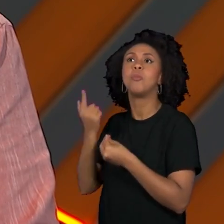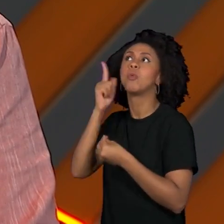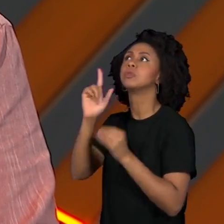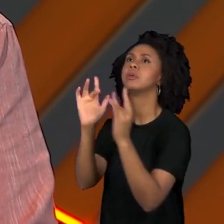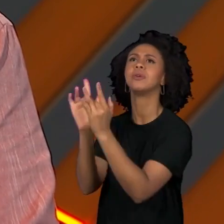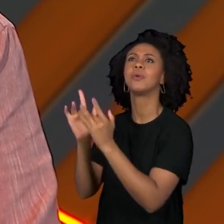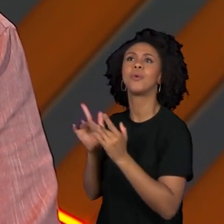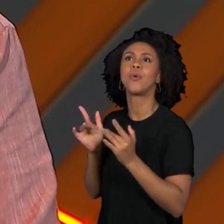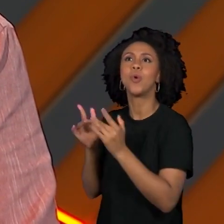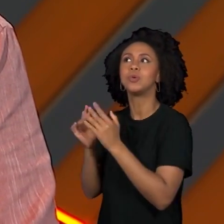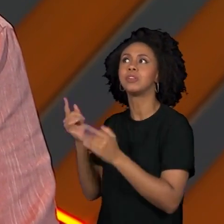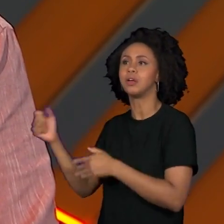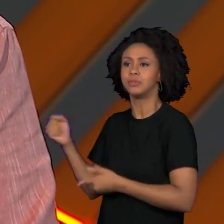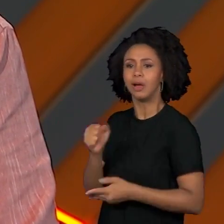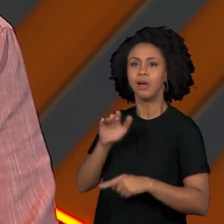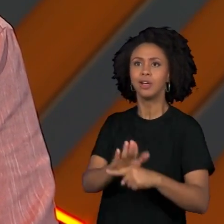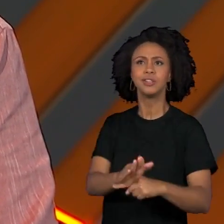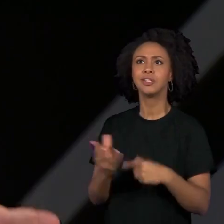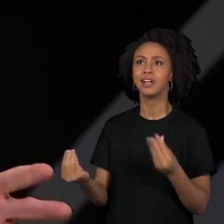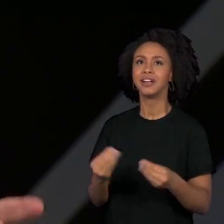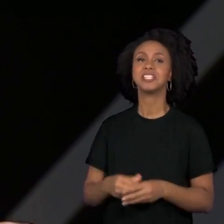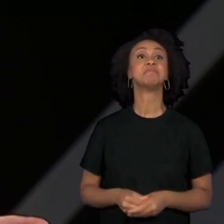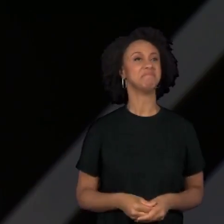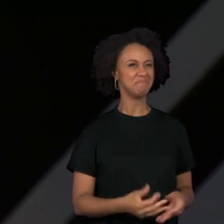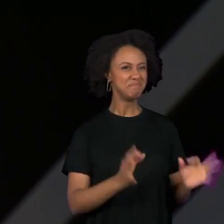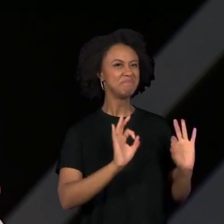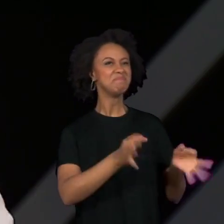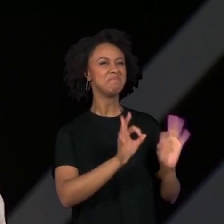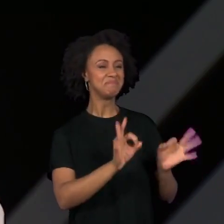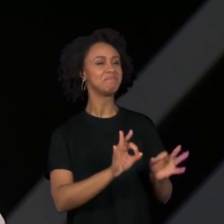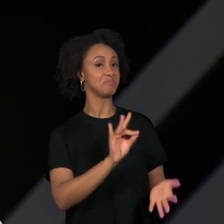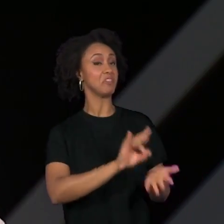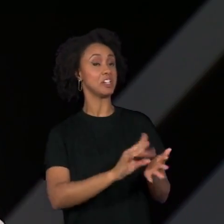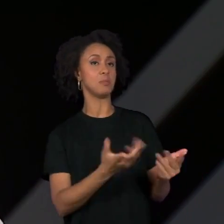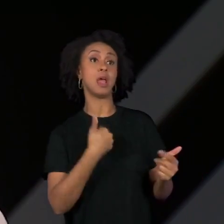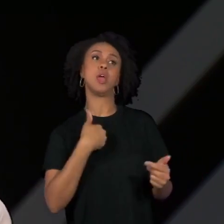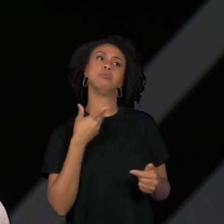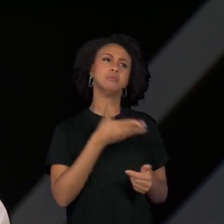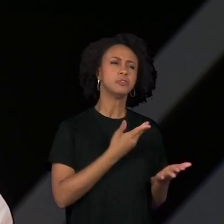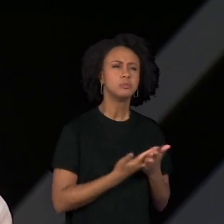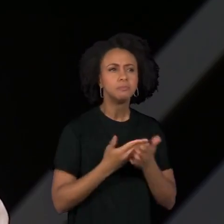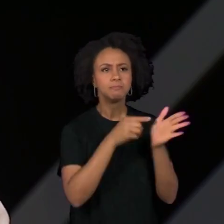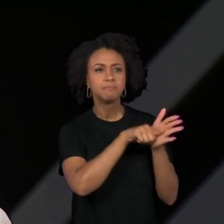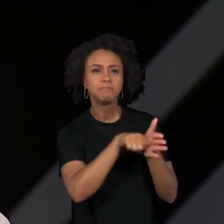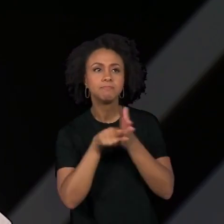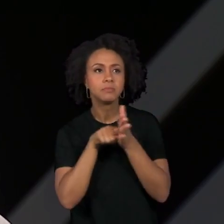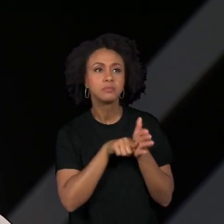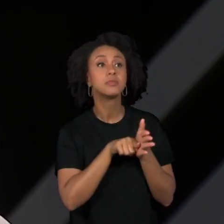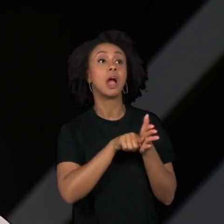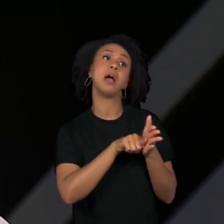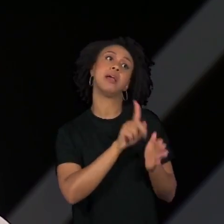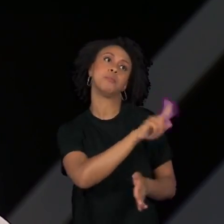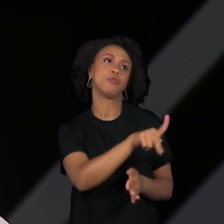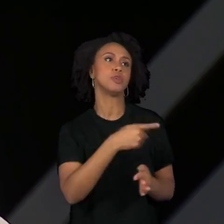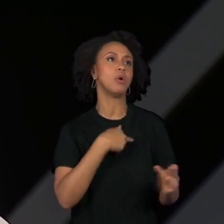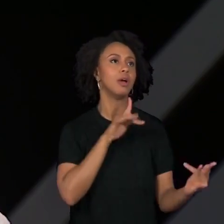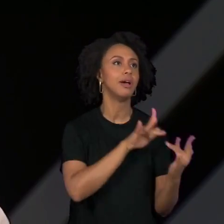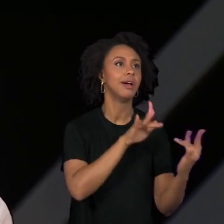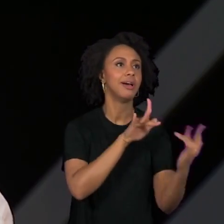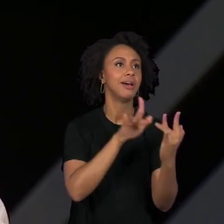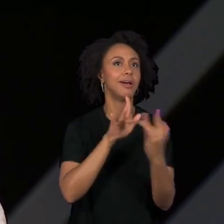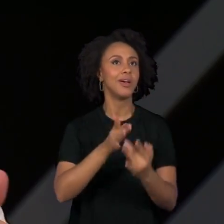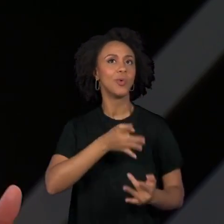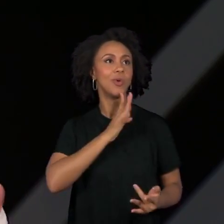esse pessoal para ajudar vocês? Incrível, né? Porque eu fui estudar. Estudando, eu conheci os professores.